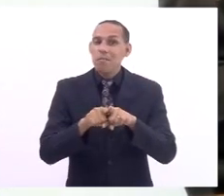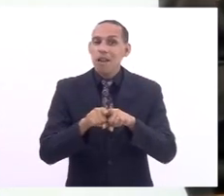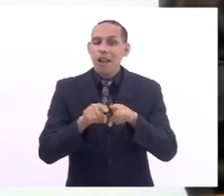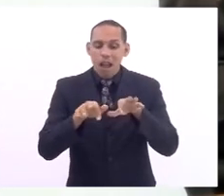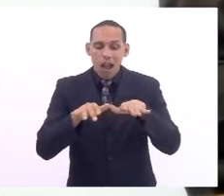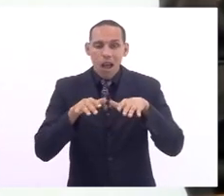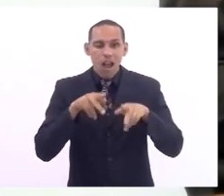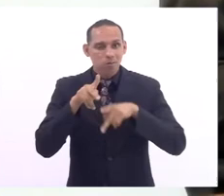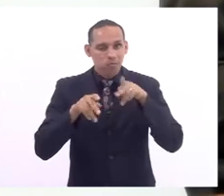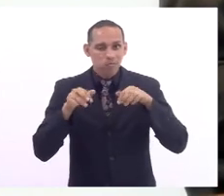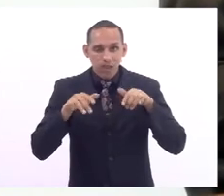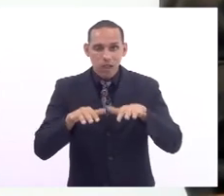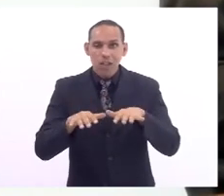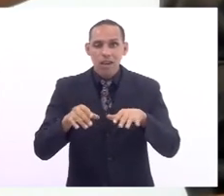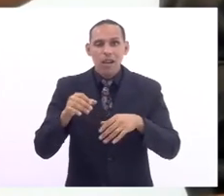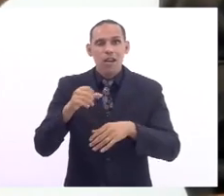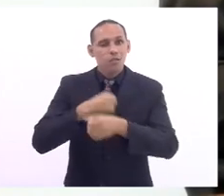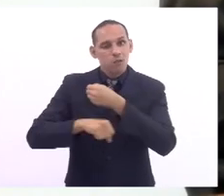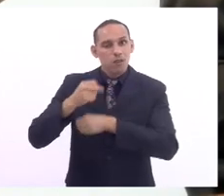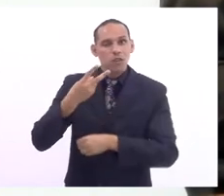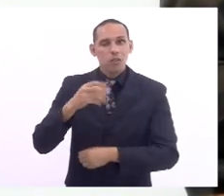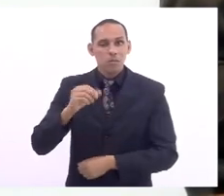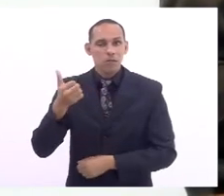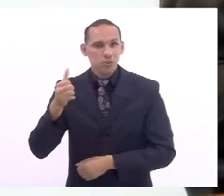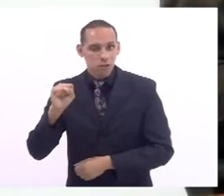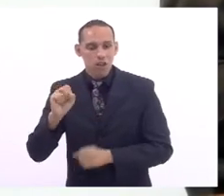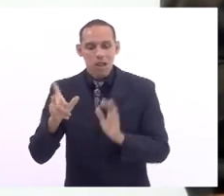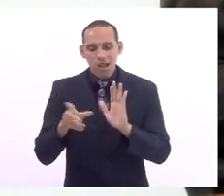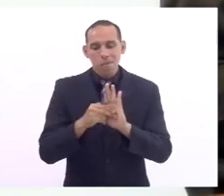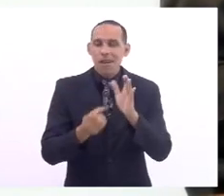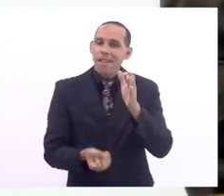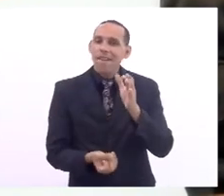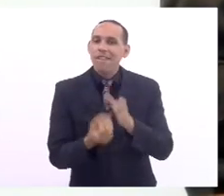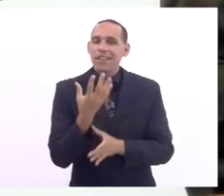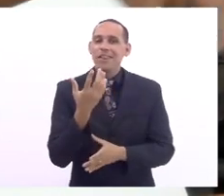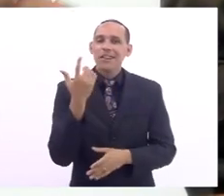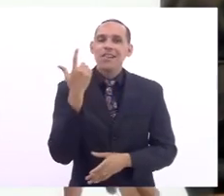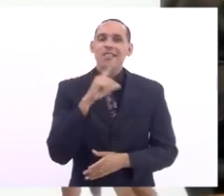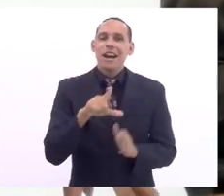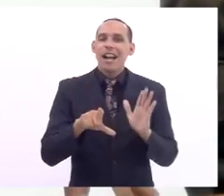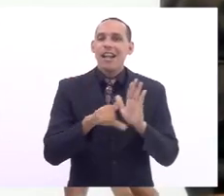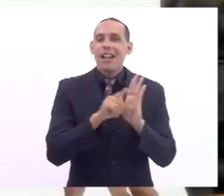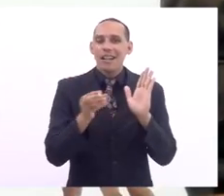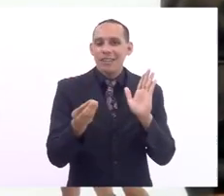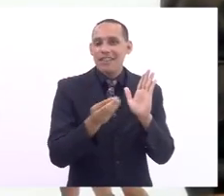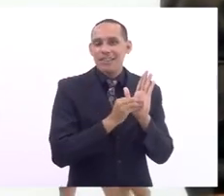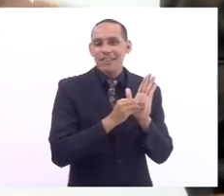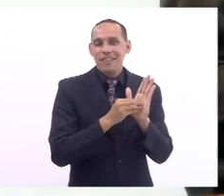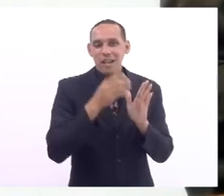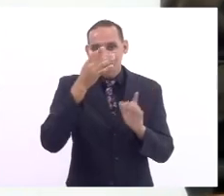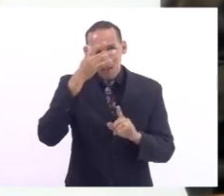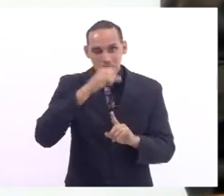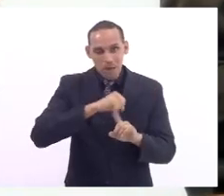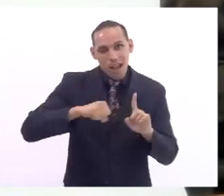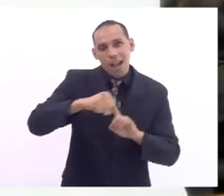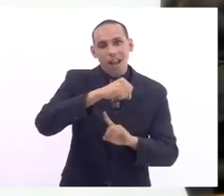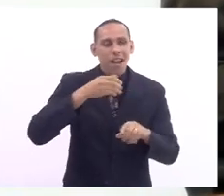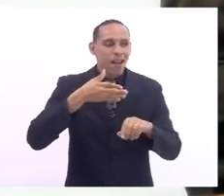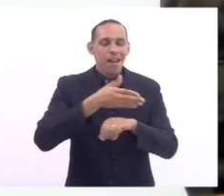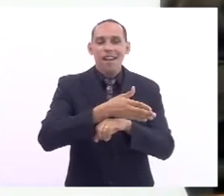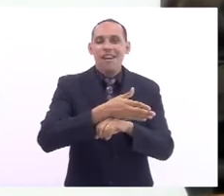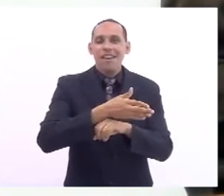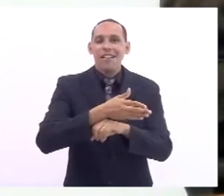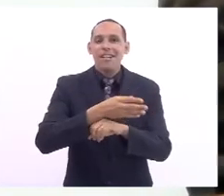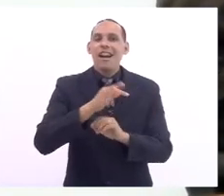o waldeck presidiu em 2018 que a gente conseguiu criar uma Emenda na lei para garantir a participação da sociedade civil né na o